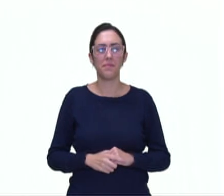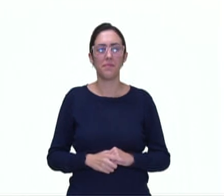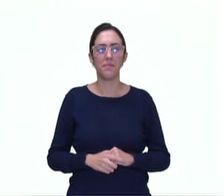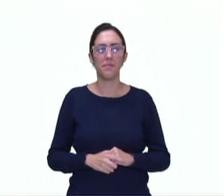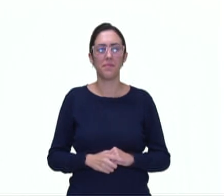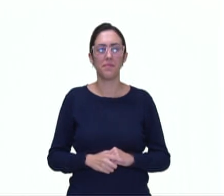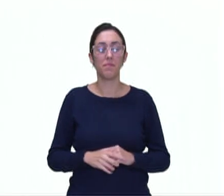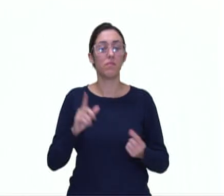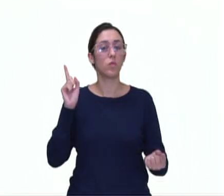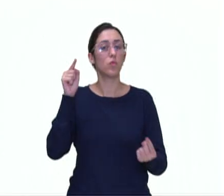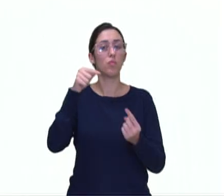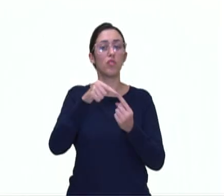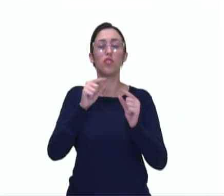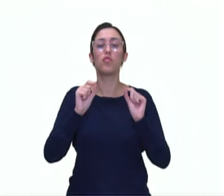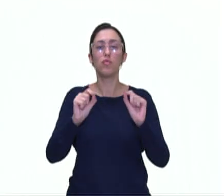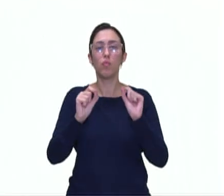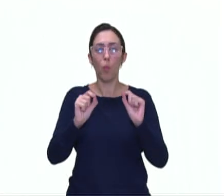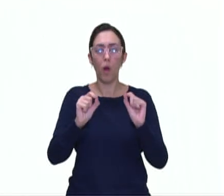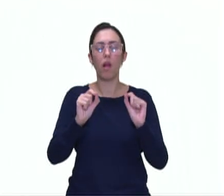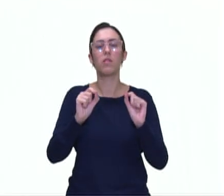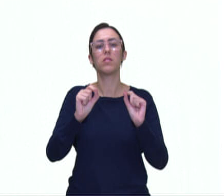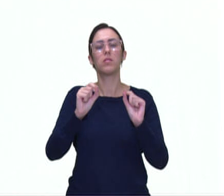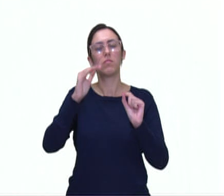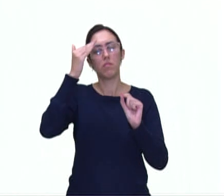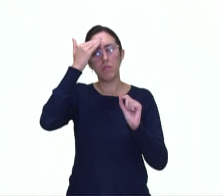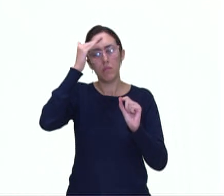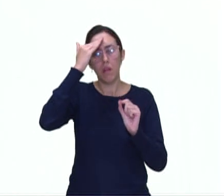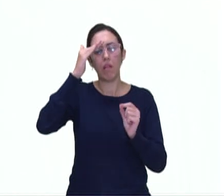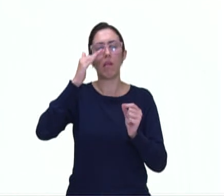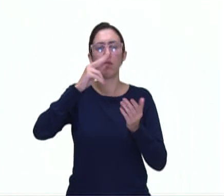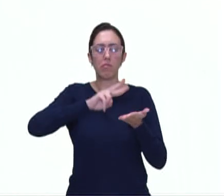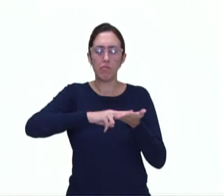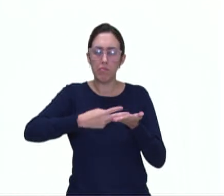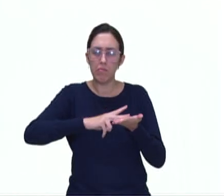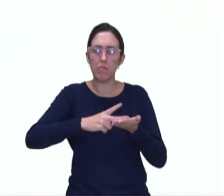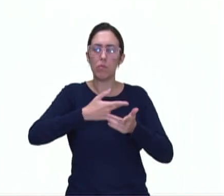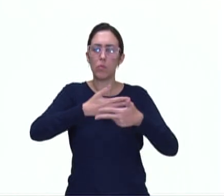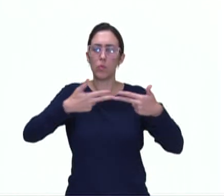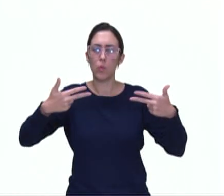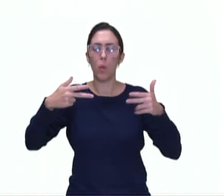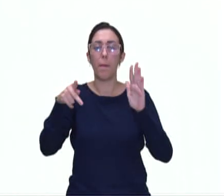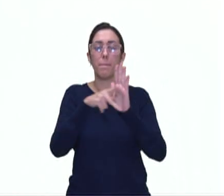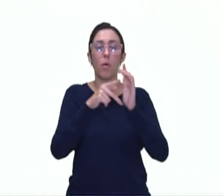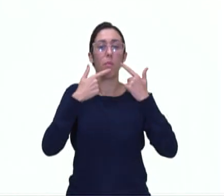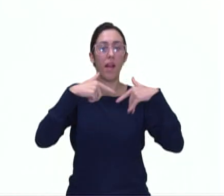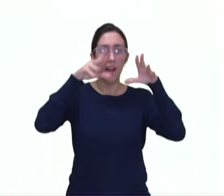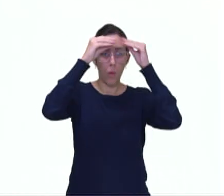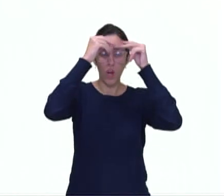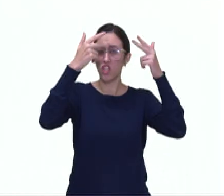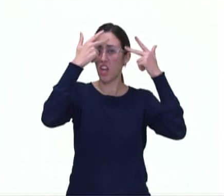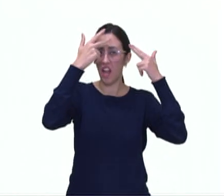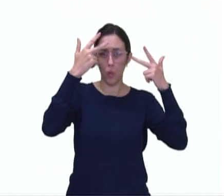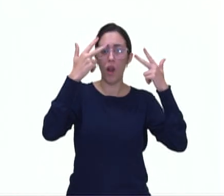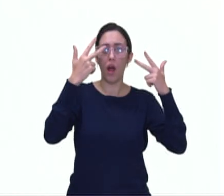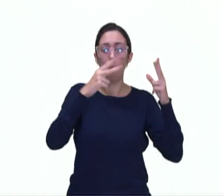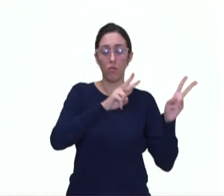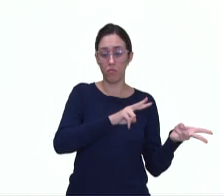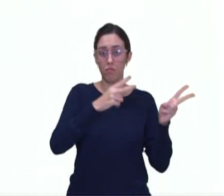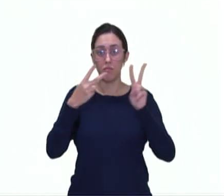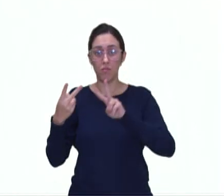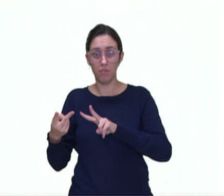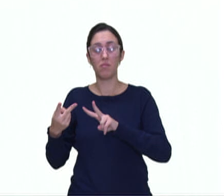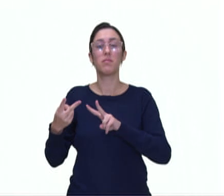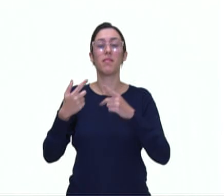O nosso objetivo hoje é reconhecer e traduzir situações expressas em linguagem natural para a linguagem